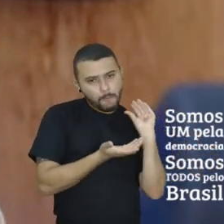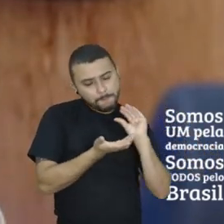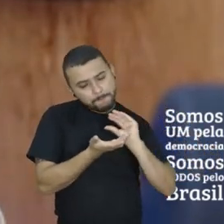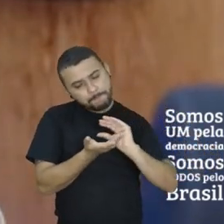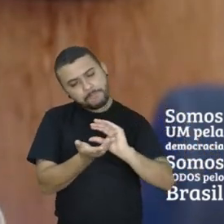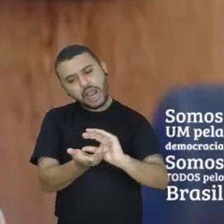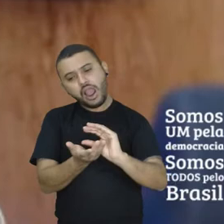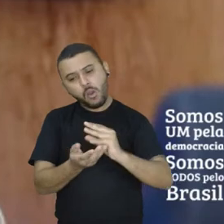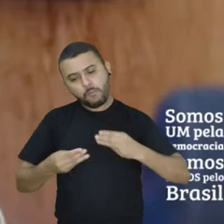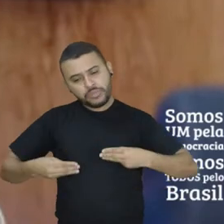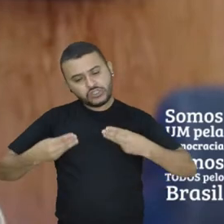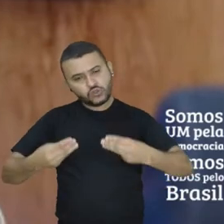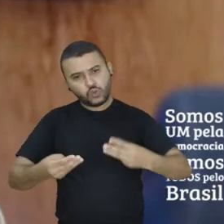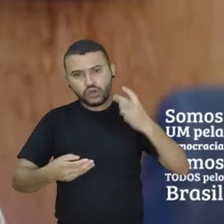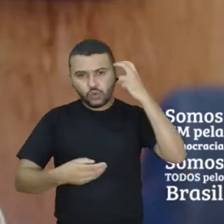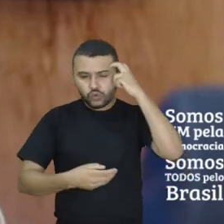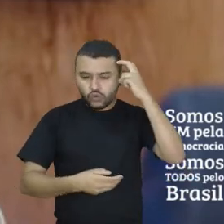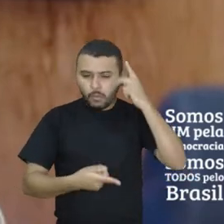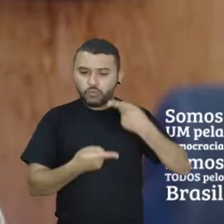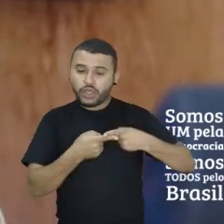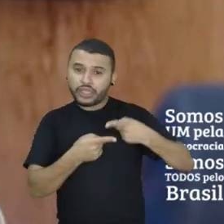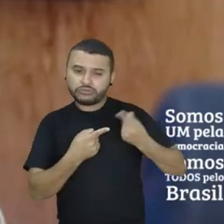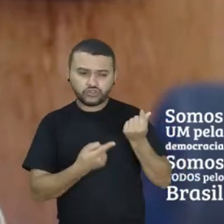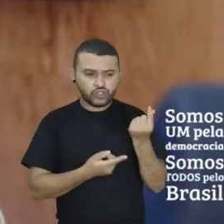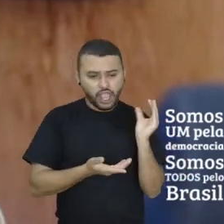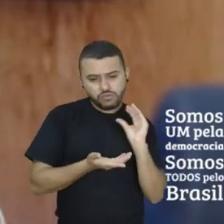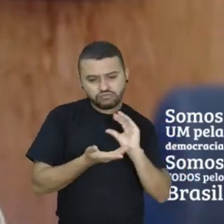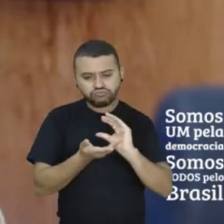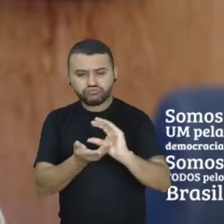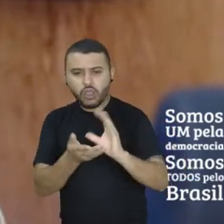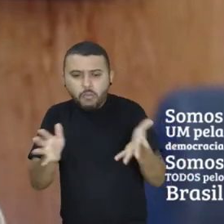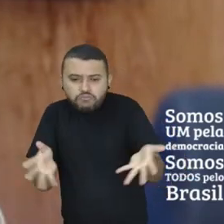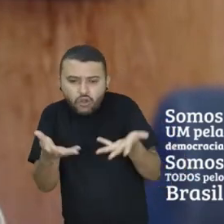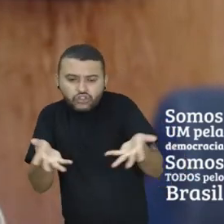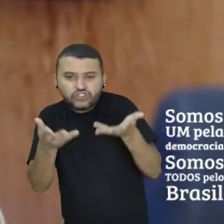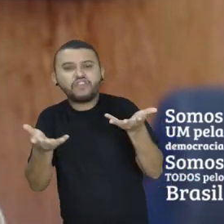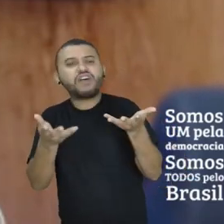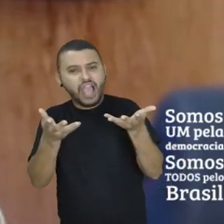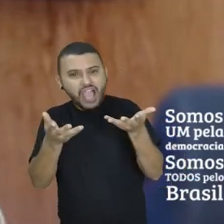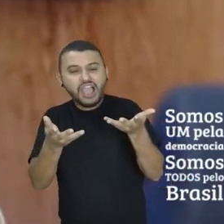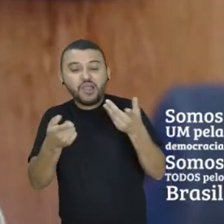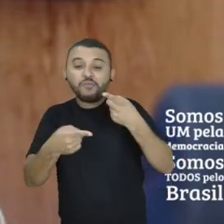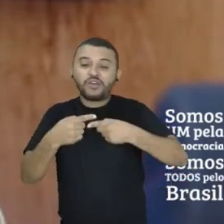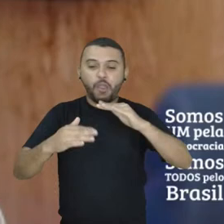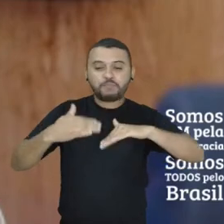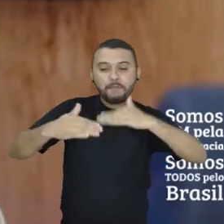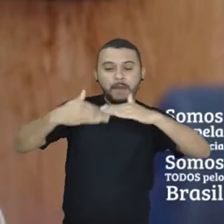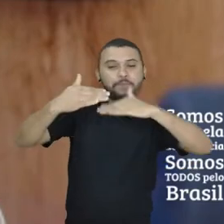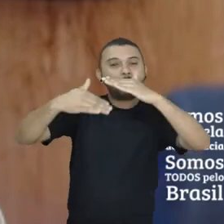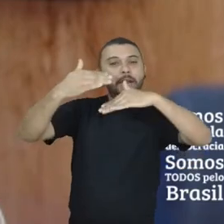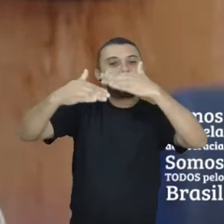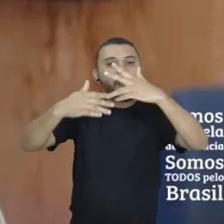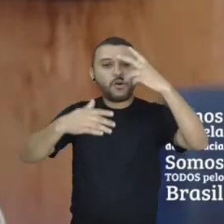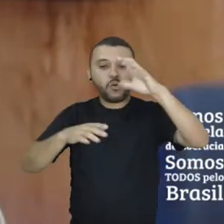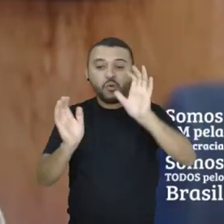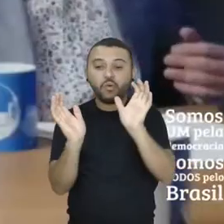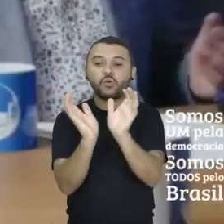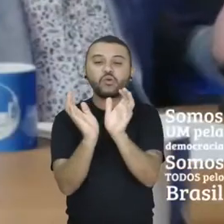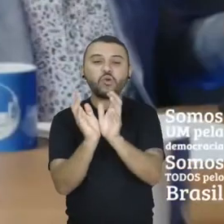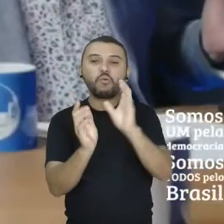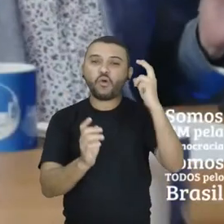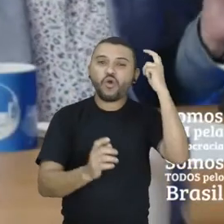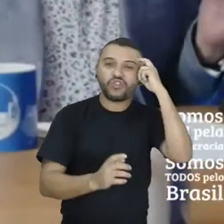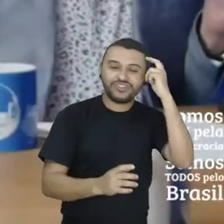meios de financiamento da cultura e estimular o crescimento e o desenvolvimento da atividade cultural. Muito